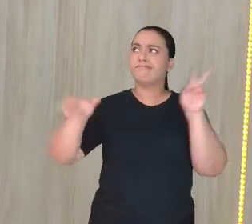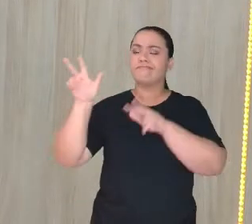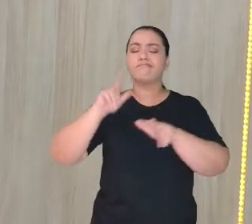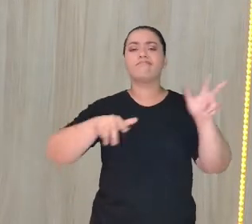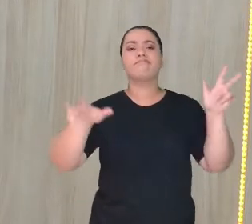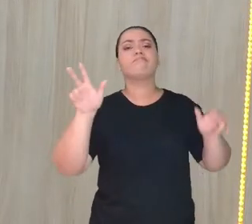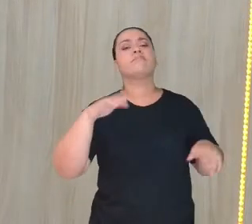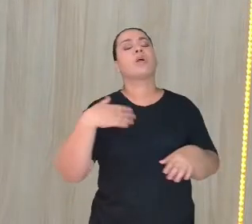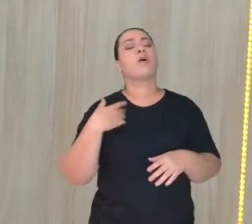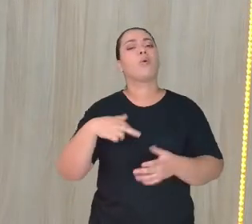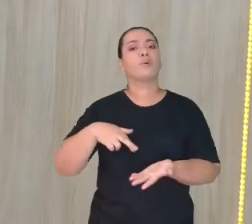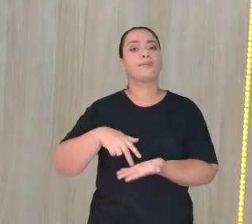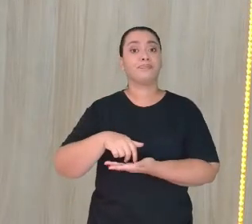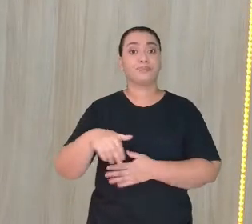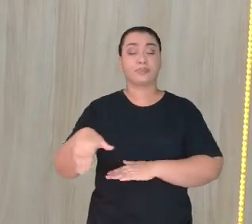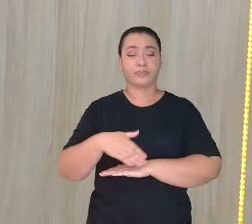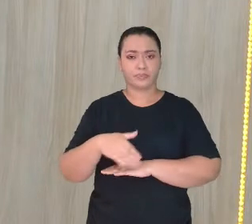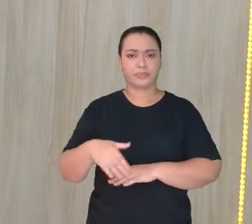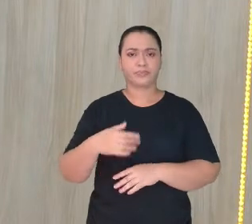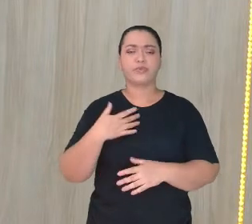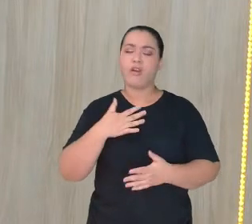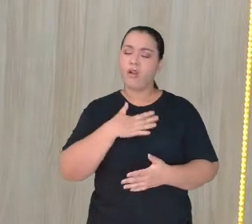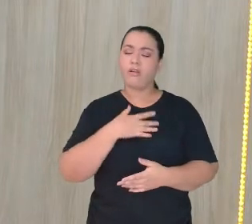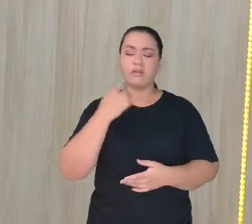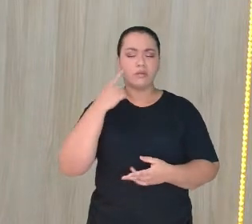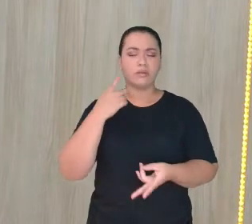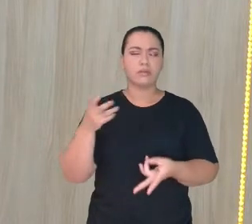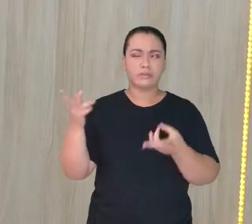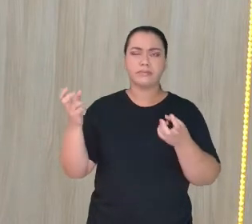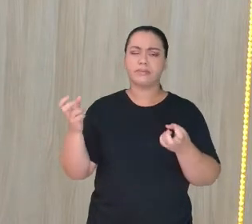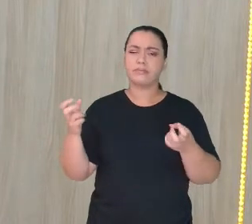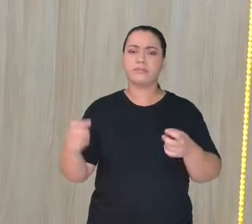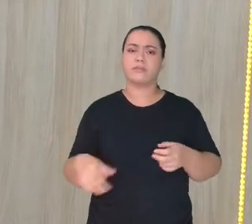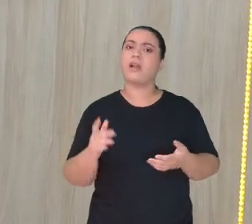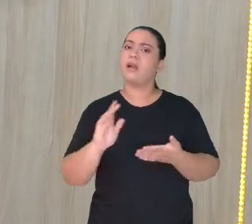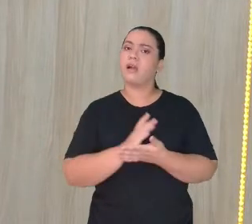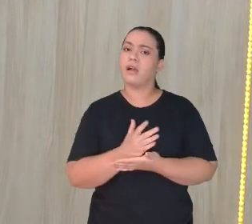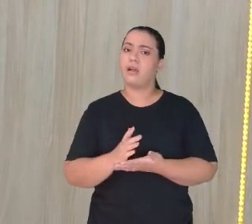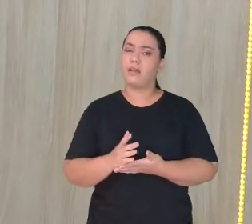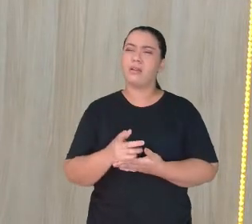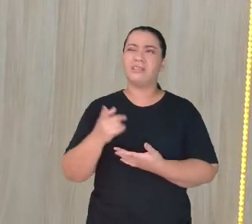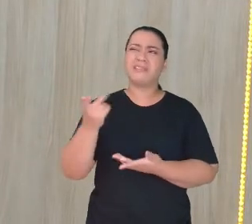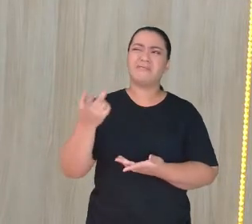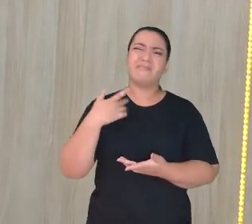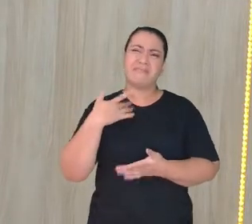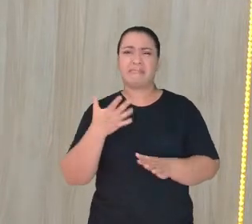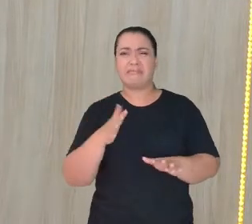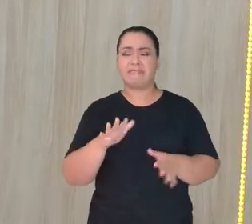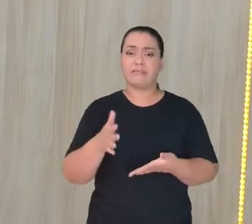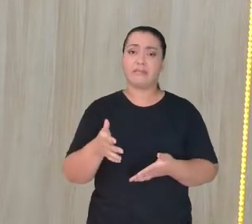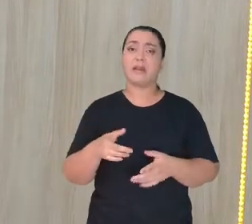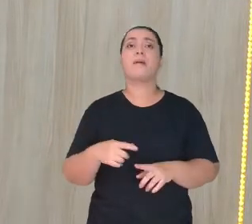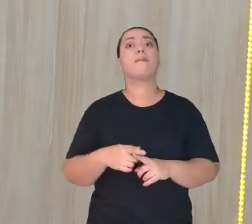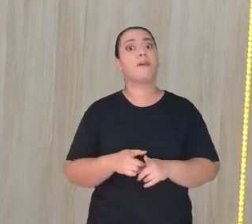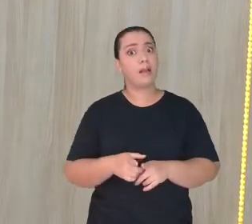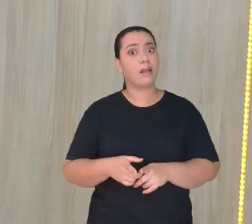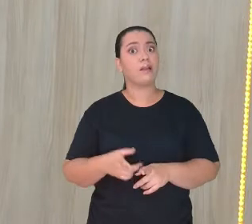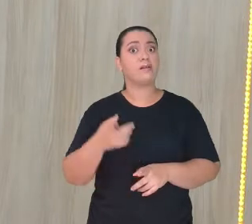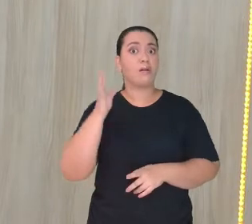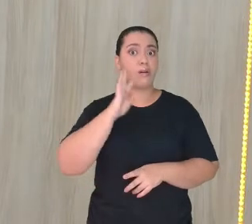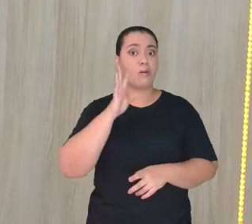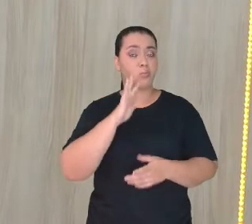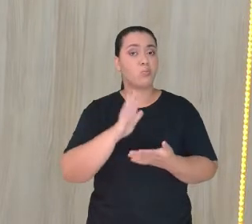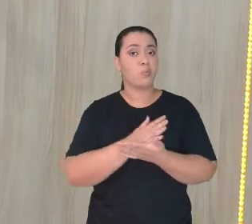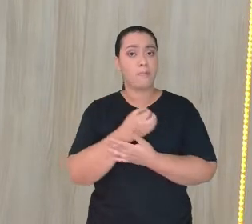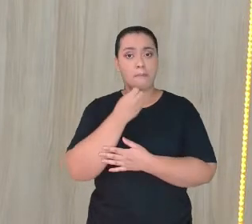eu ando na rua e eu gosto muito de observar. Tem alguns que são questionáveis de gosto, mas tem vários cartazes que são muito legais,